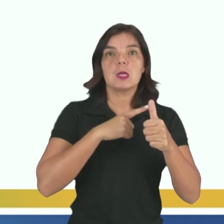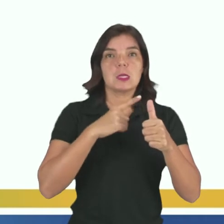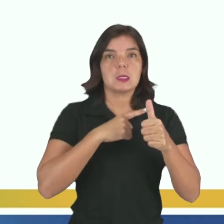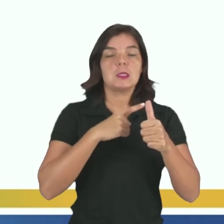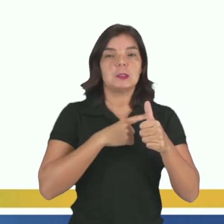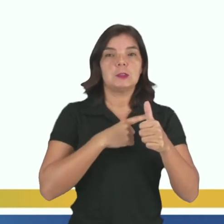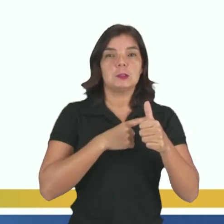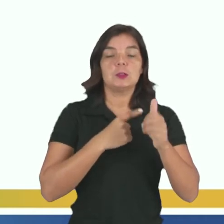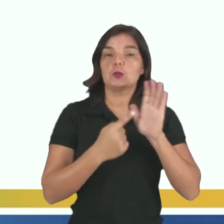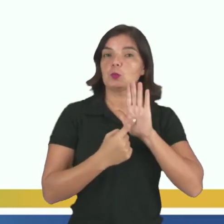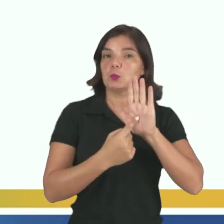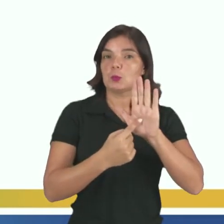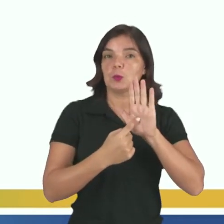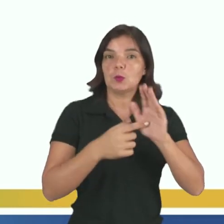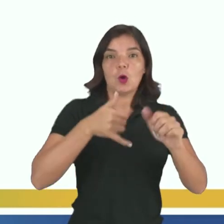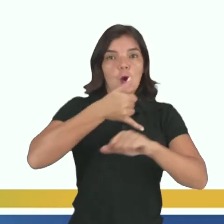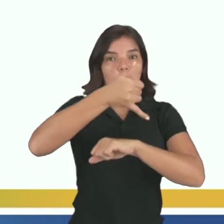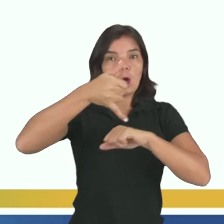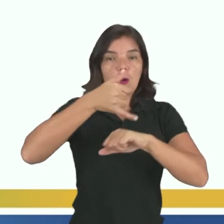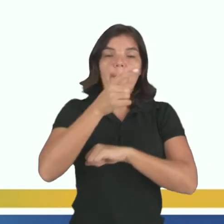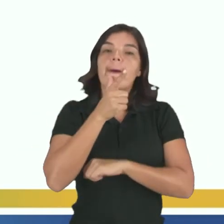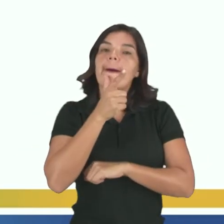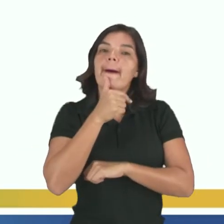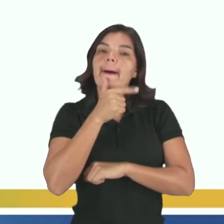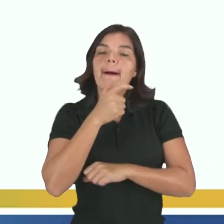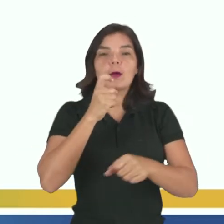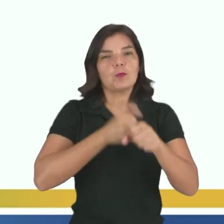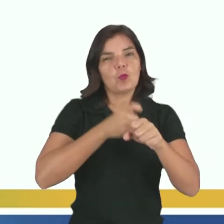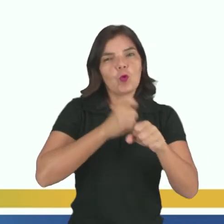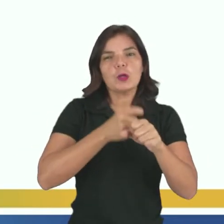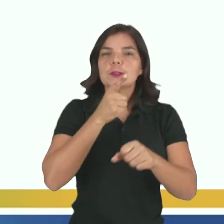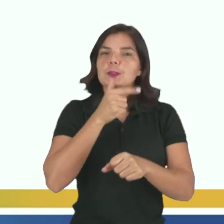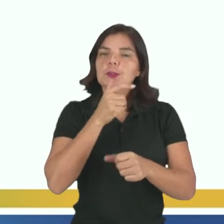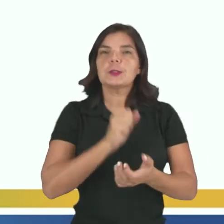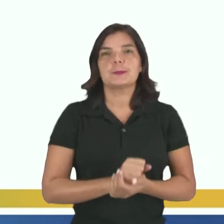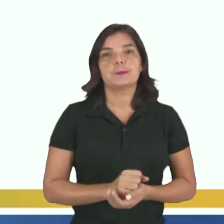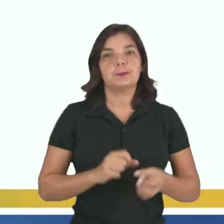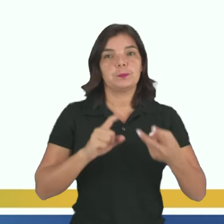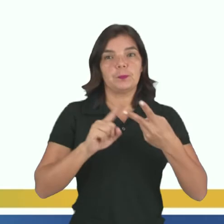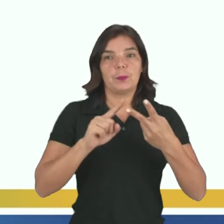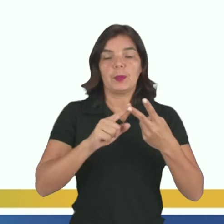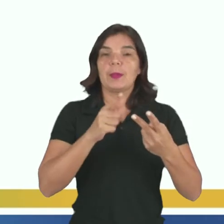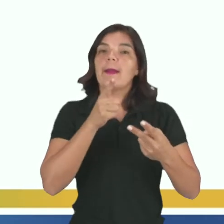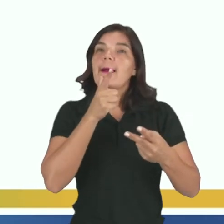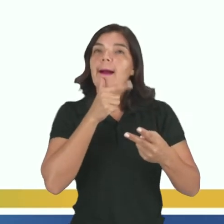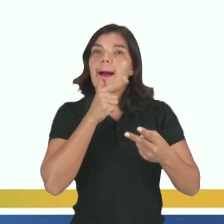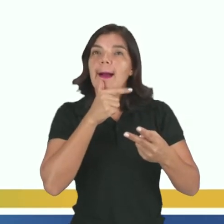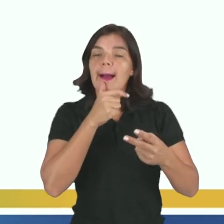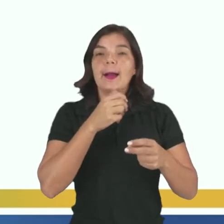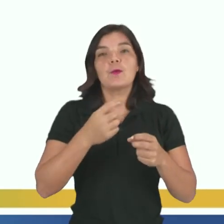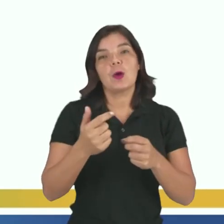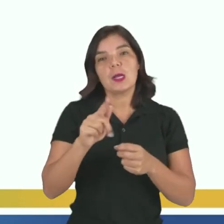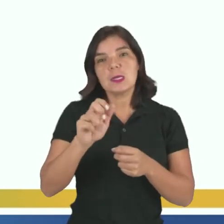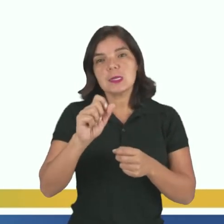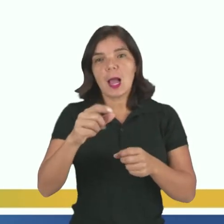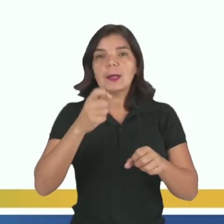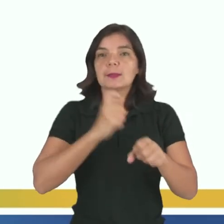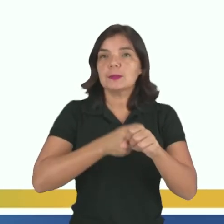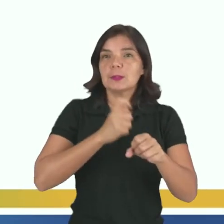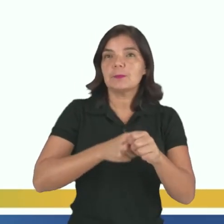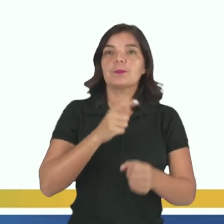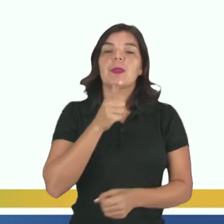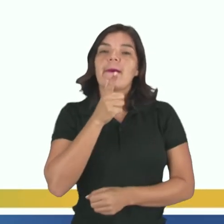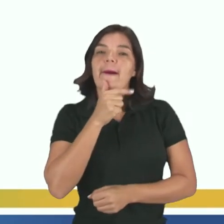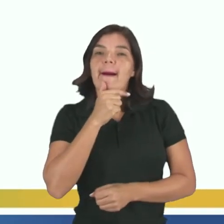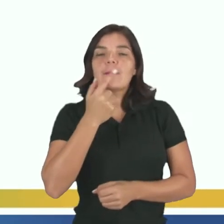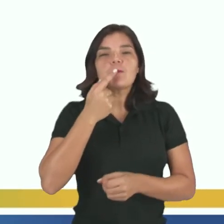esquema representando óleo, água e gelo. Na segunda, água gasificada e gelo. E na terceira, água